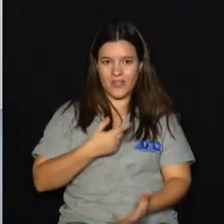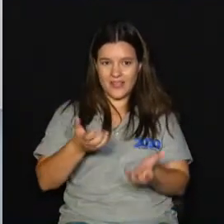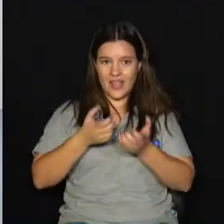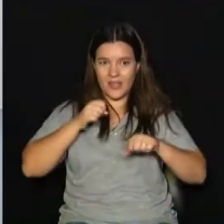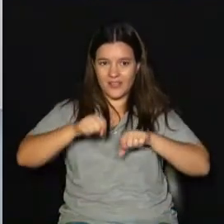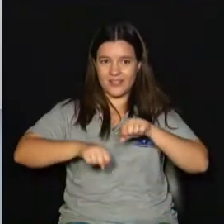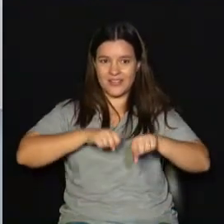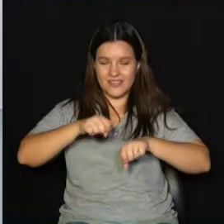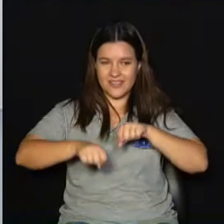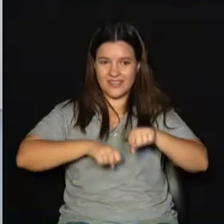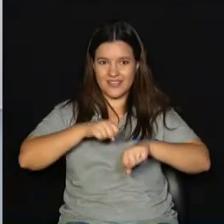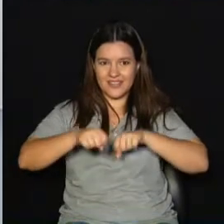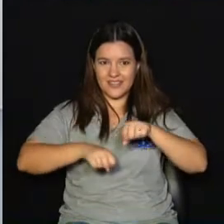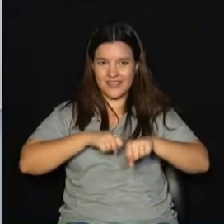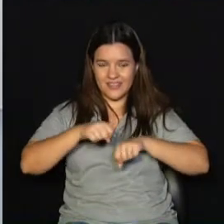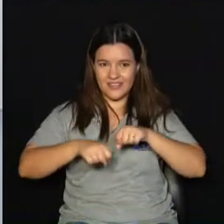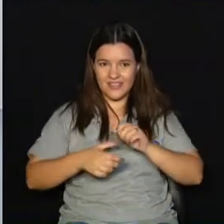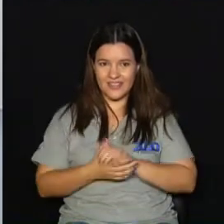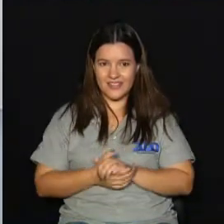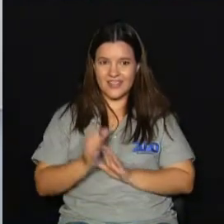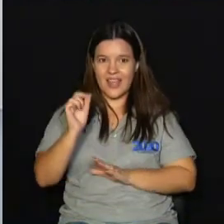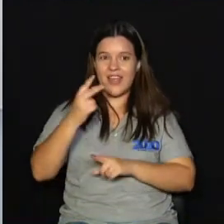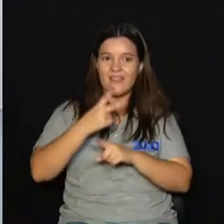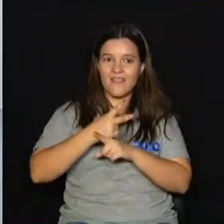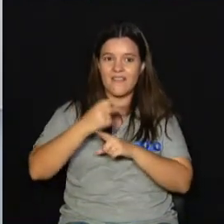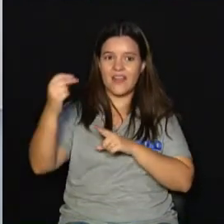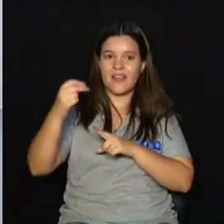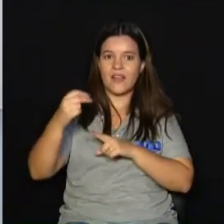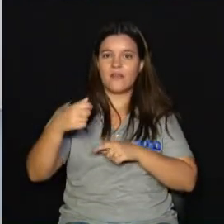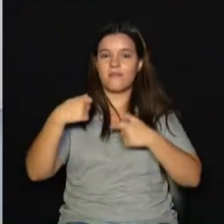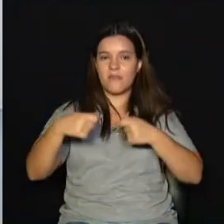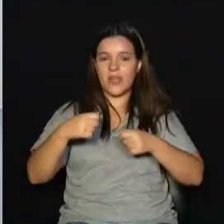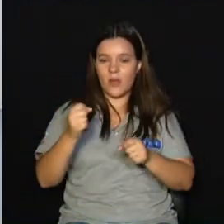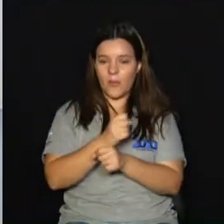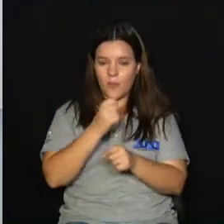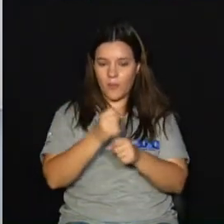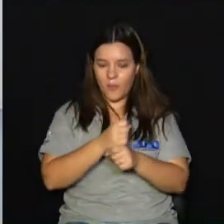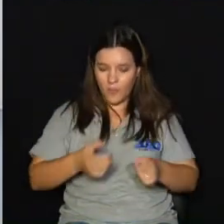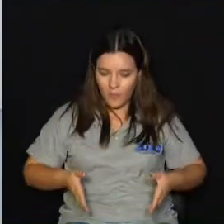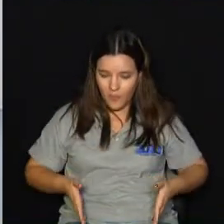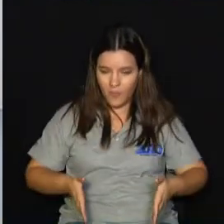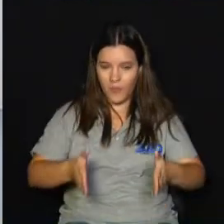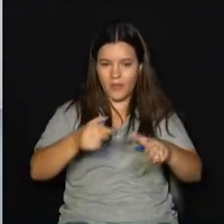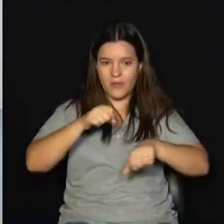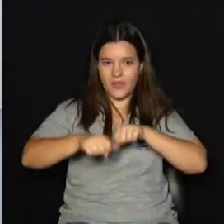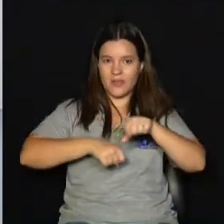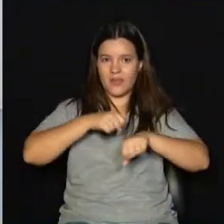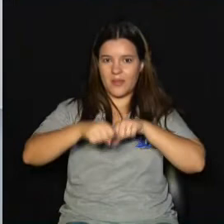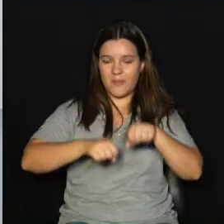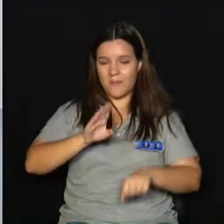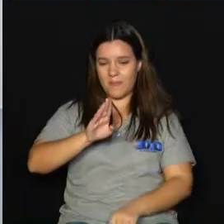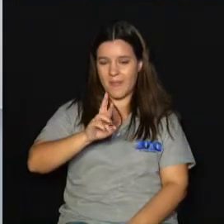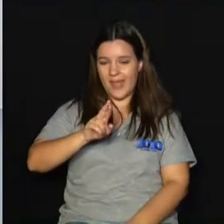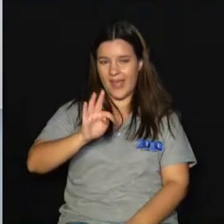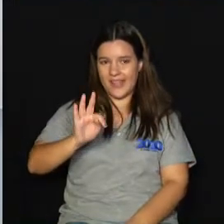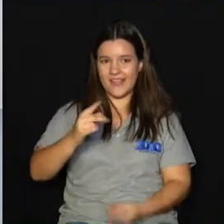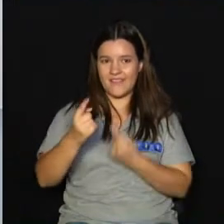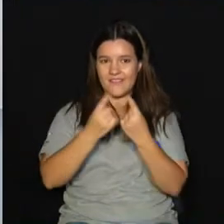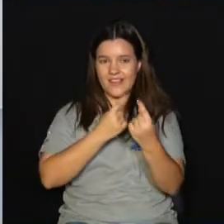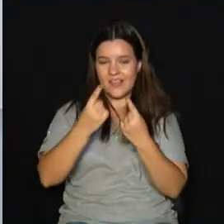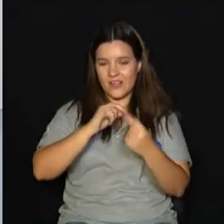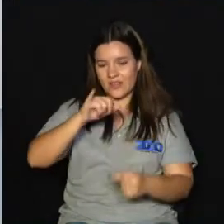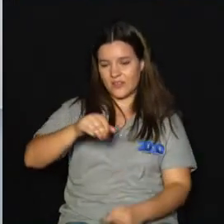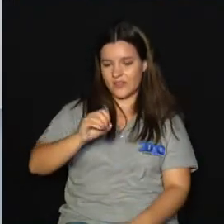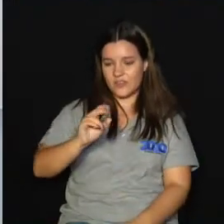ciclistas, quem estiver lá, quem vencer, instalar uma ciclovia no BRT na Avenida John Boy Dunlop. É a mensagem